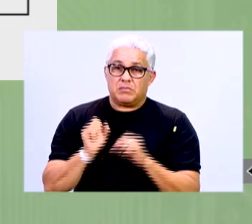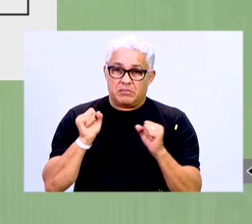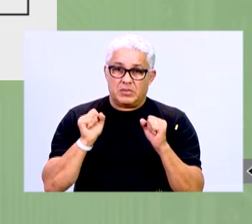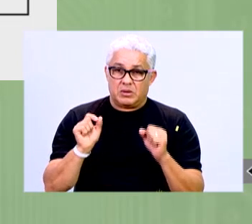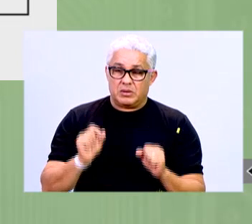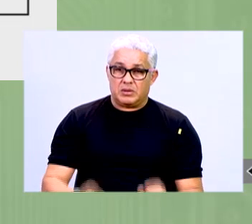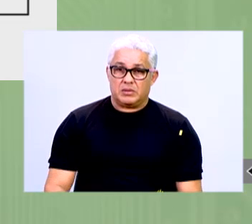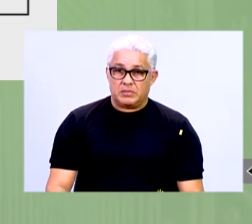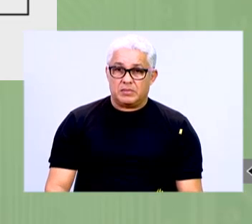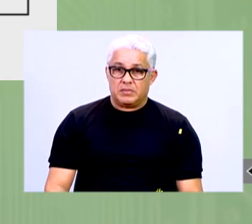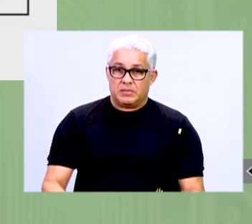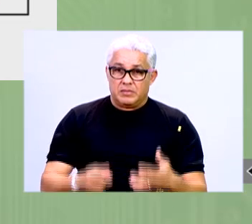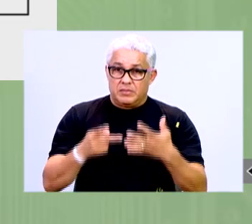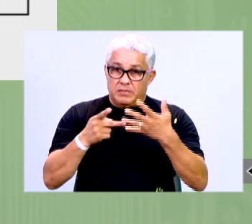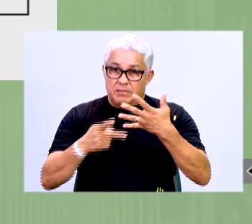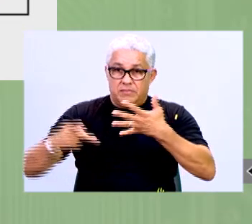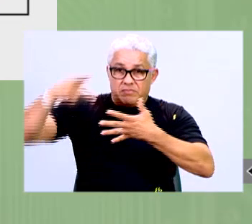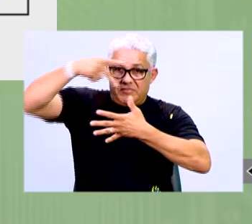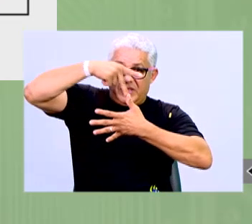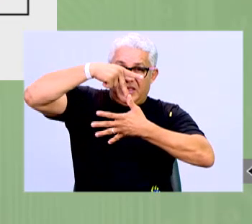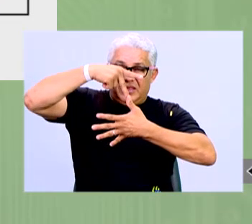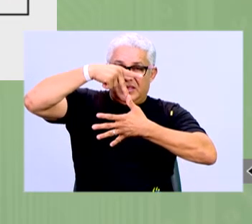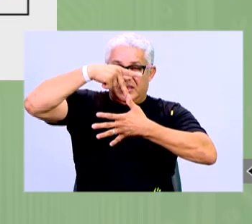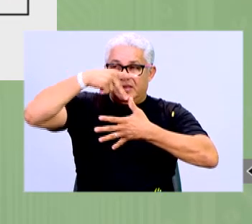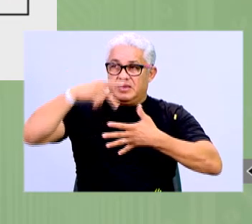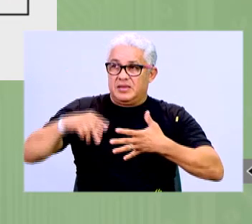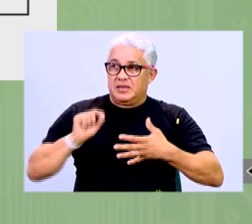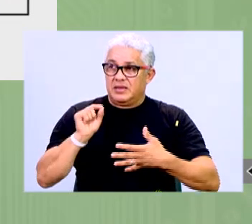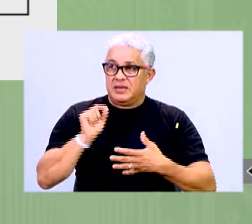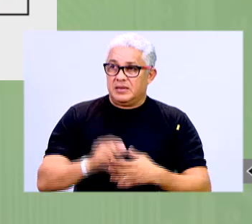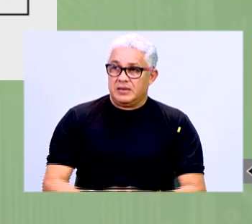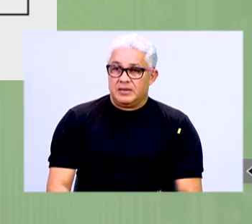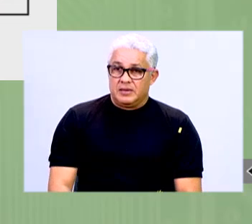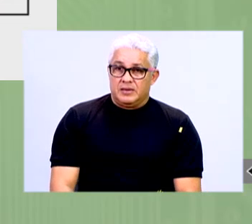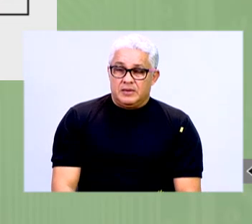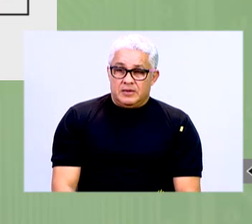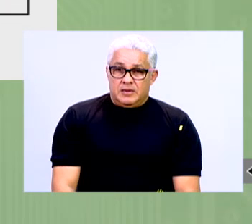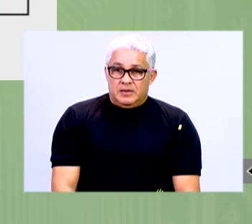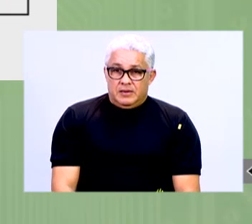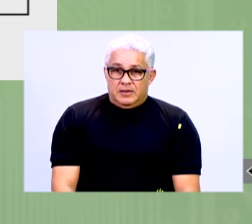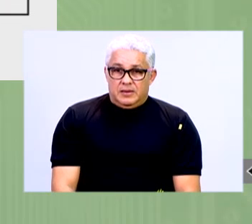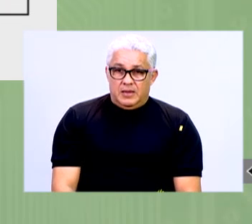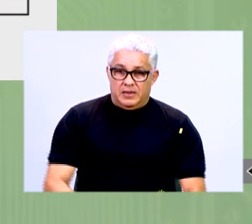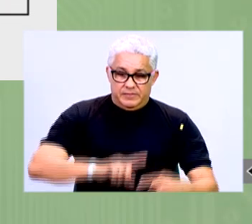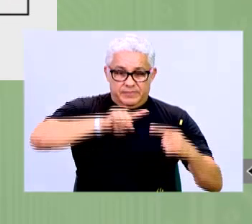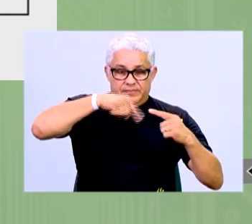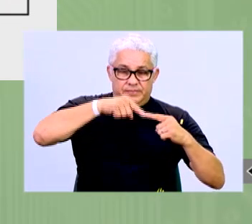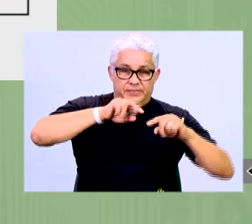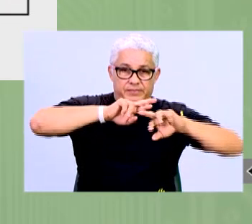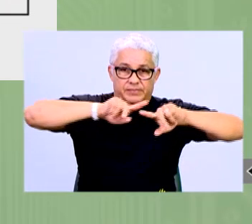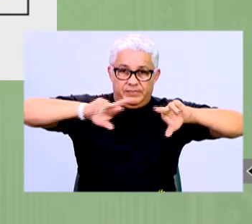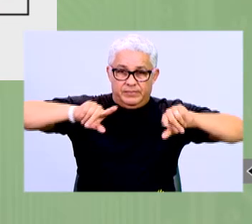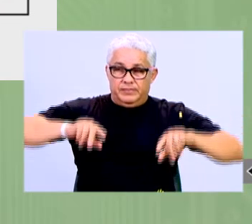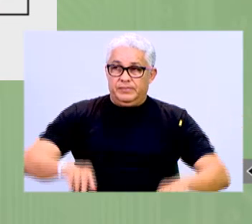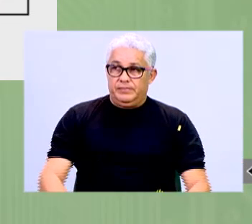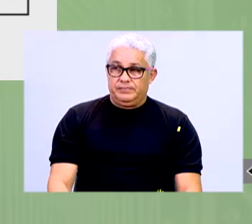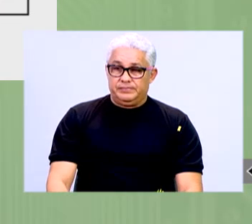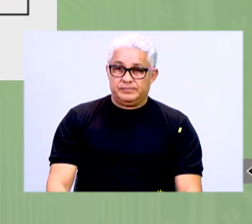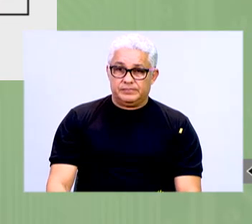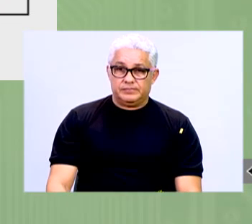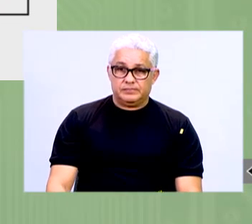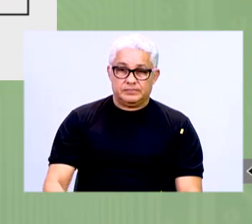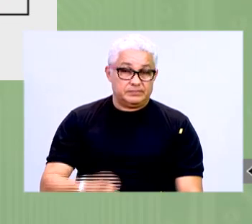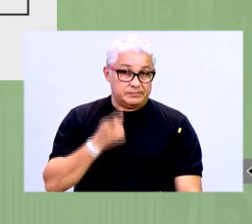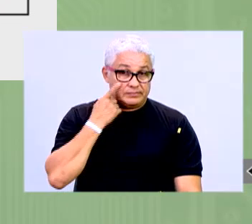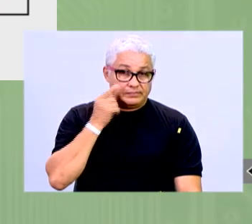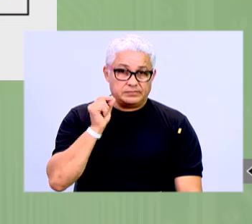categorizar prioridades para os objetivos. E aí,